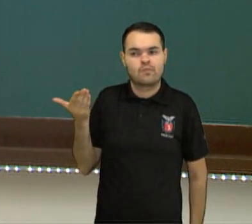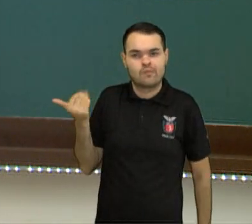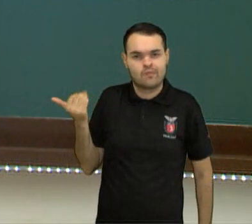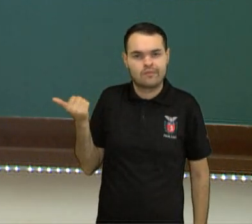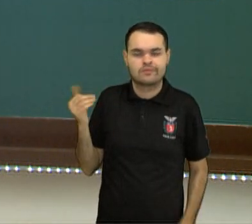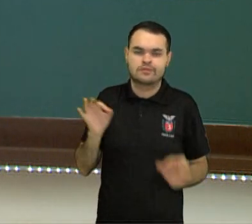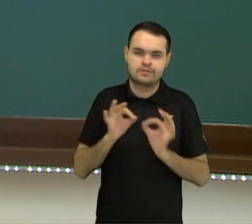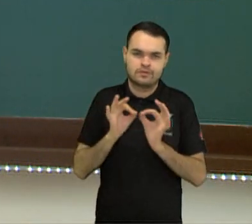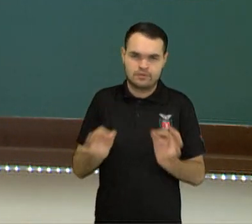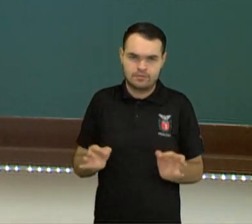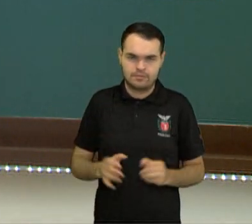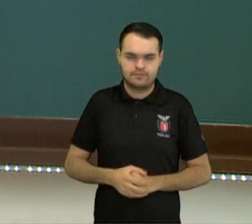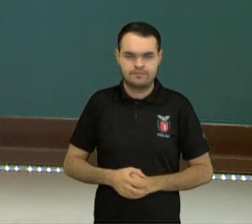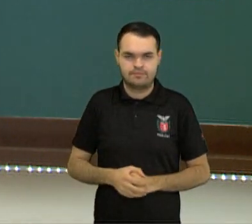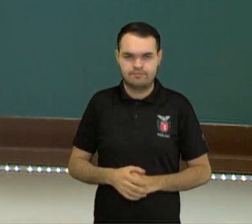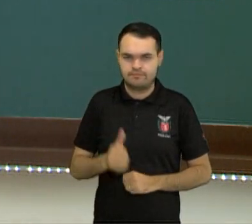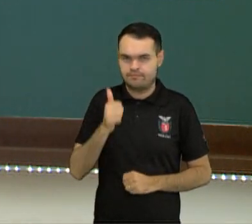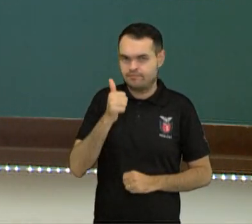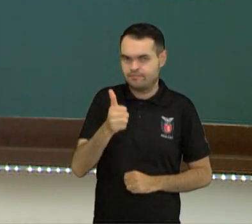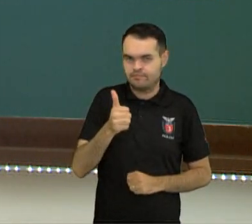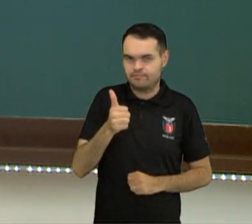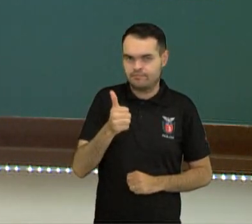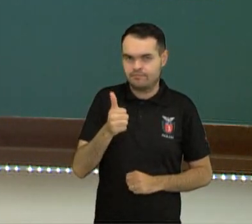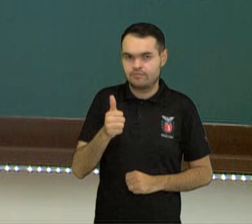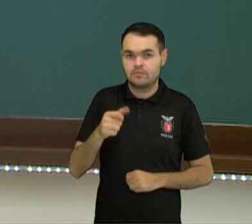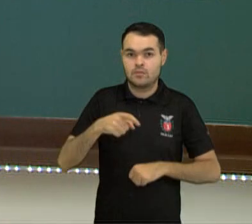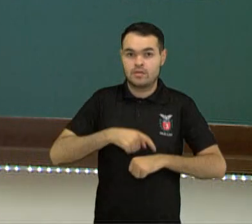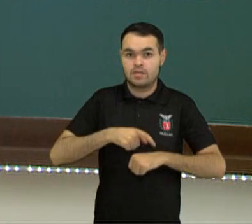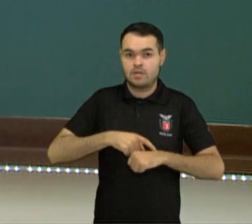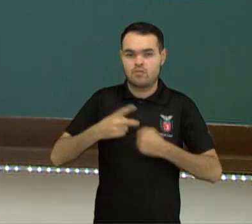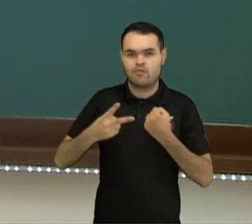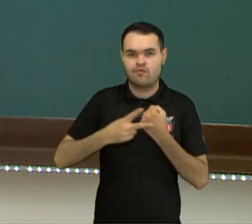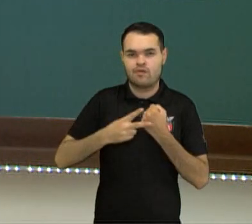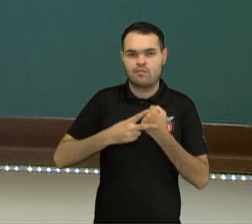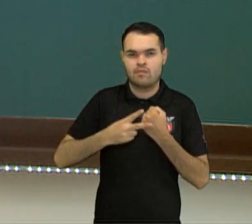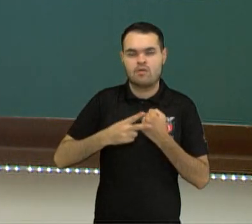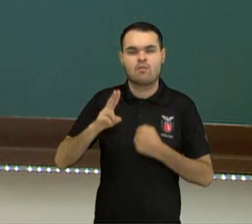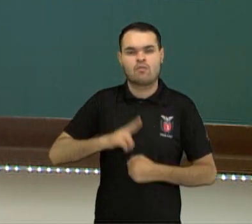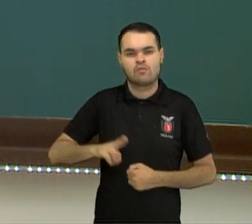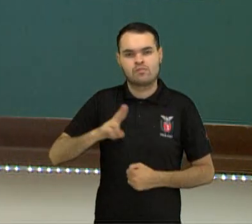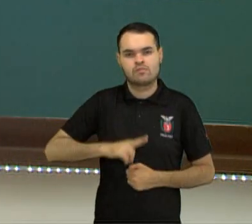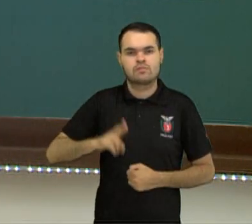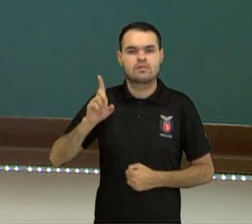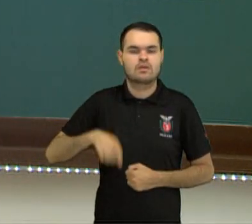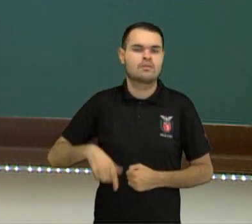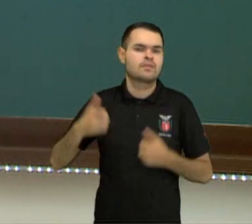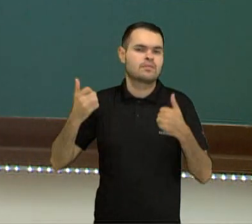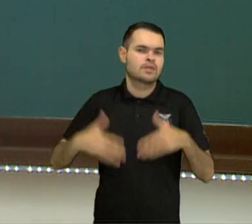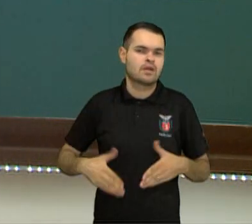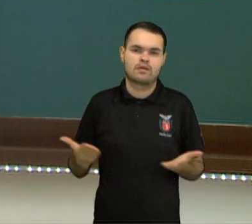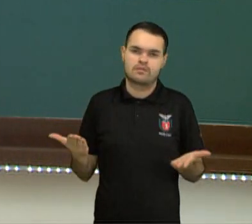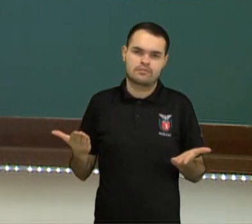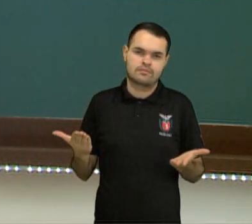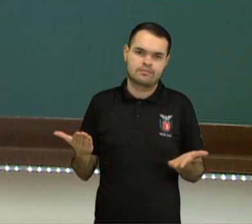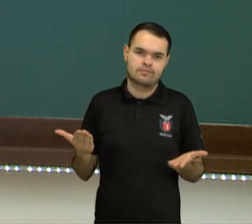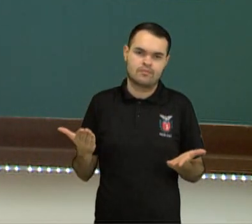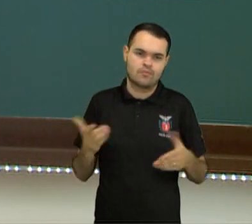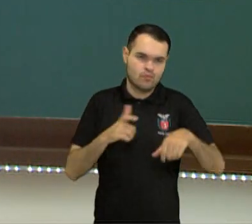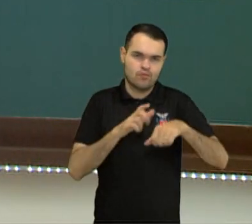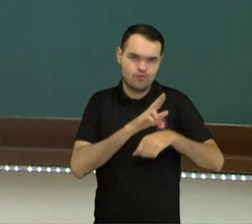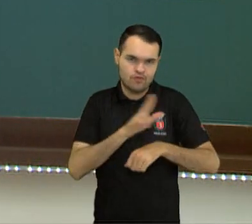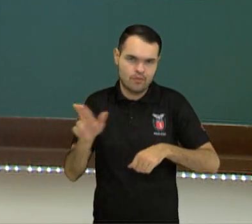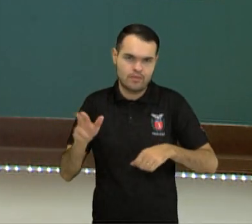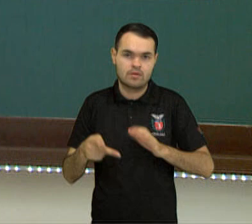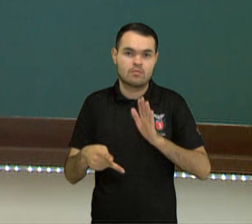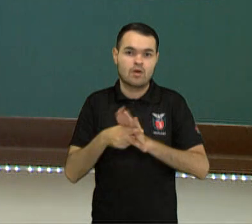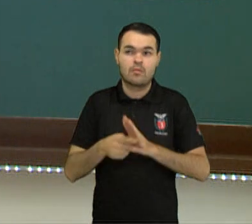do passado simples, beleza? Tempo verbal que a gente utiliza justamente para falar sobre, como o próprio nome propõe,